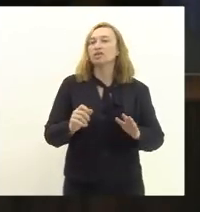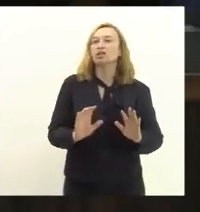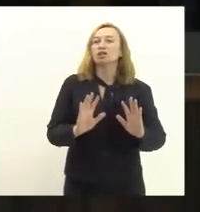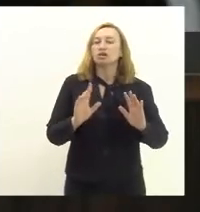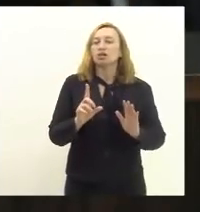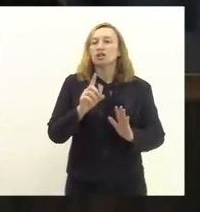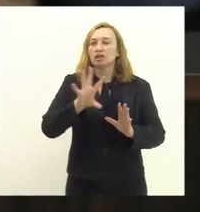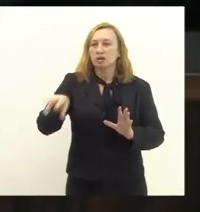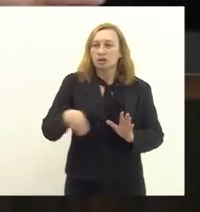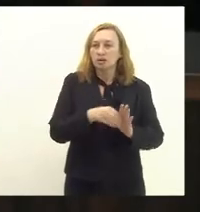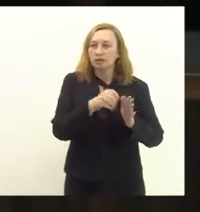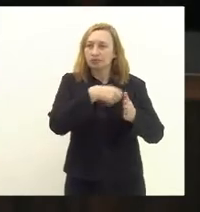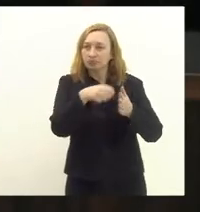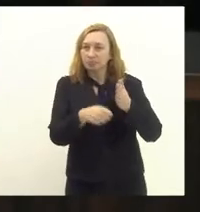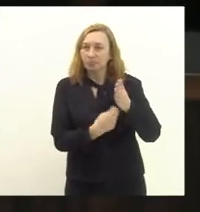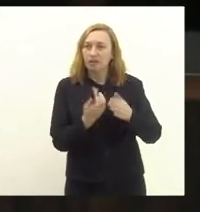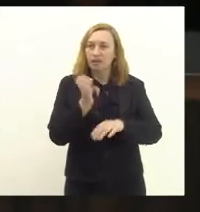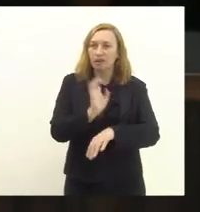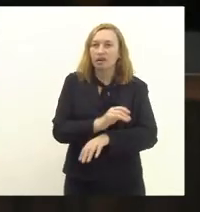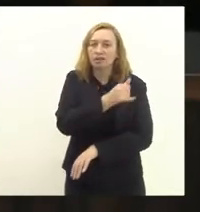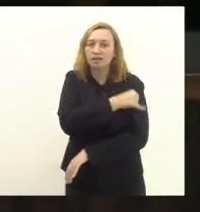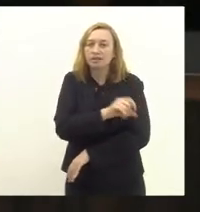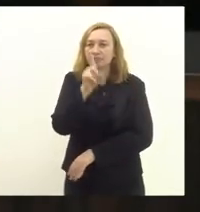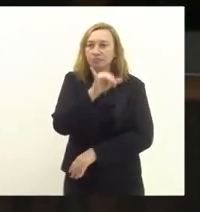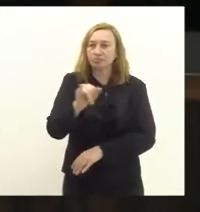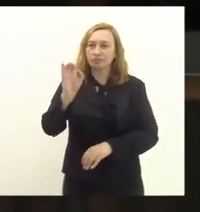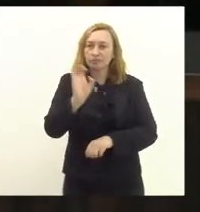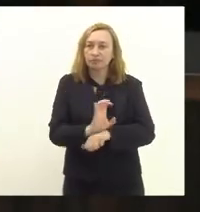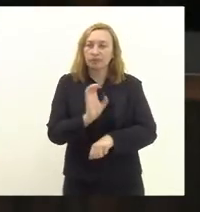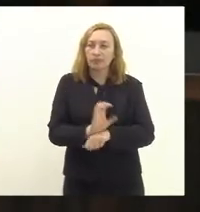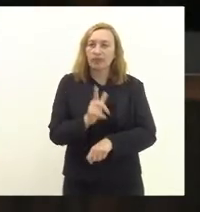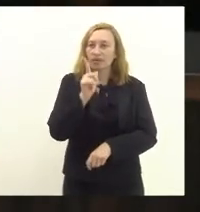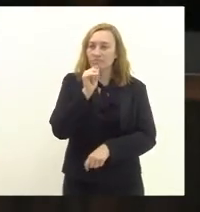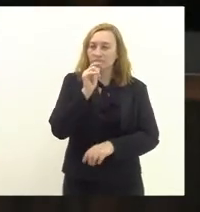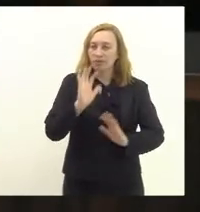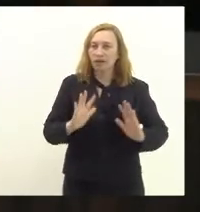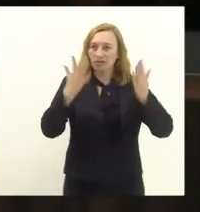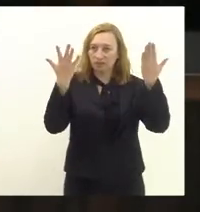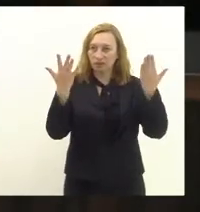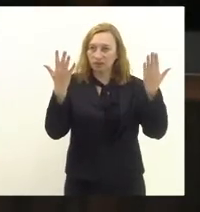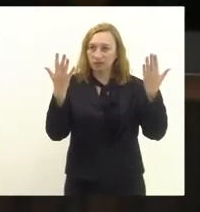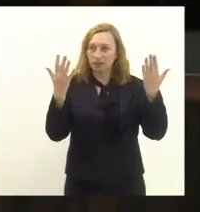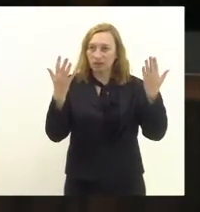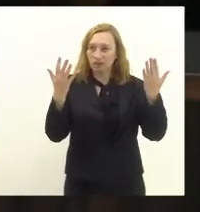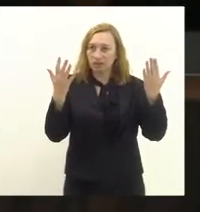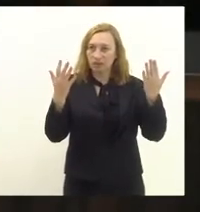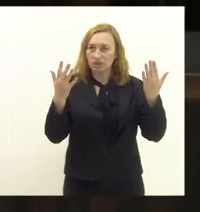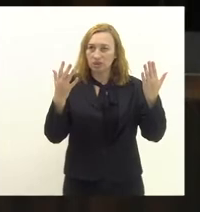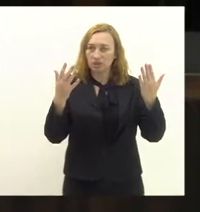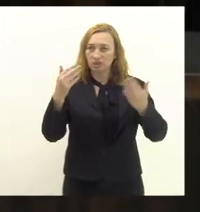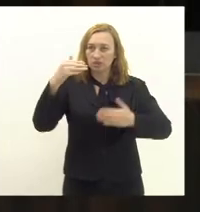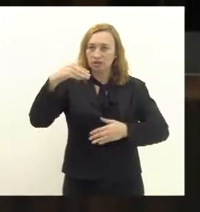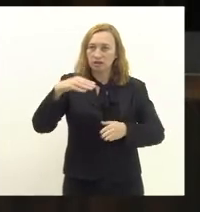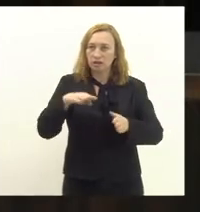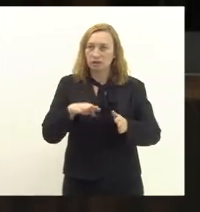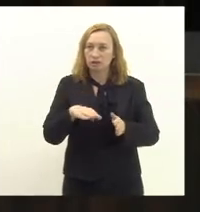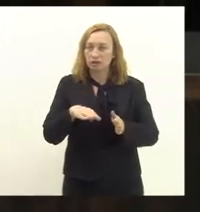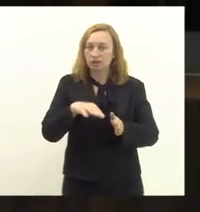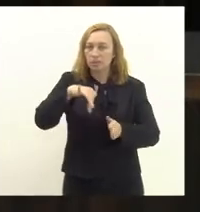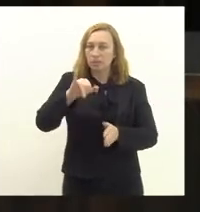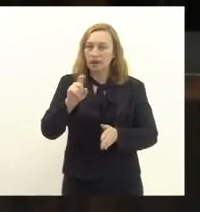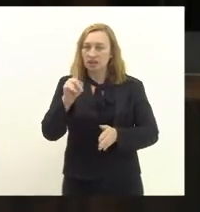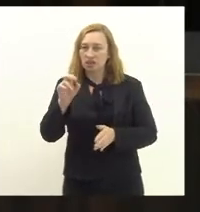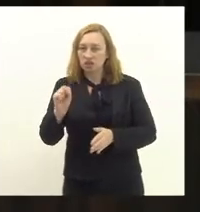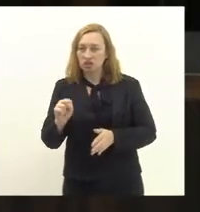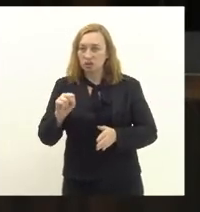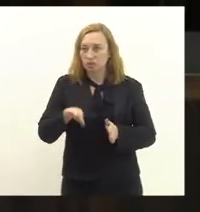incluir no calendário oficial do Estado do Rio de Janeiro o Dia Estadual da Água e o Festival Internacional de Imagens Submarinas, pendendo de